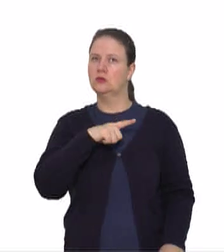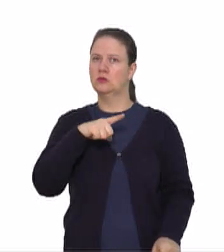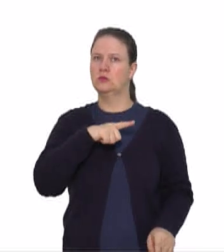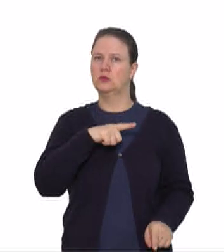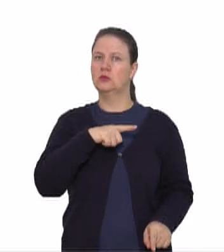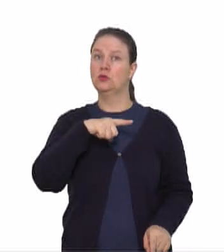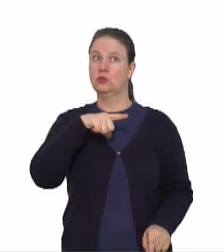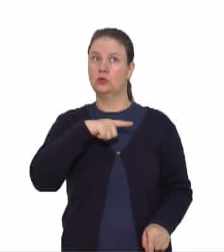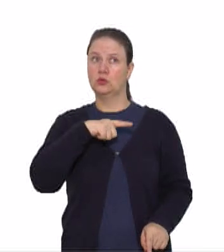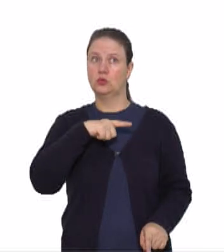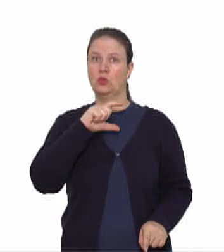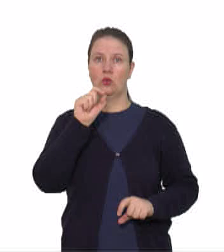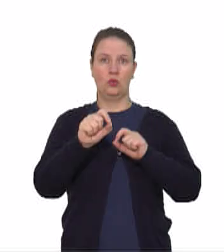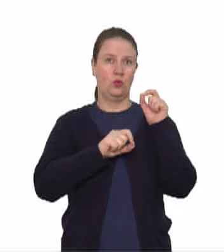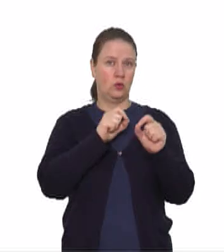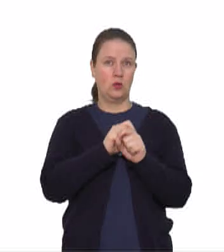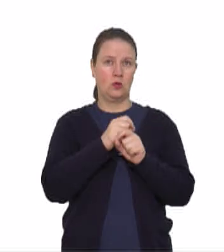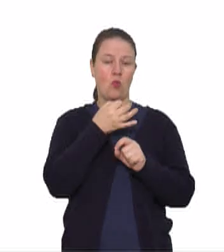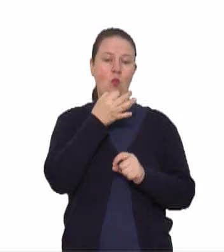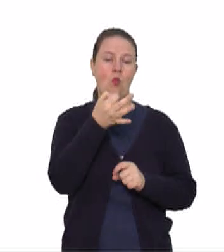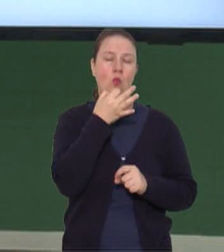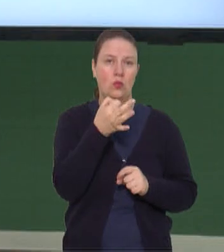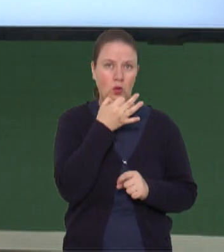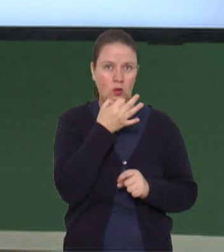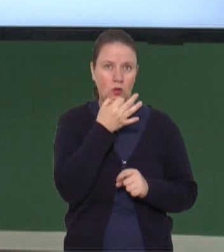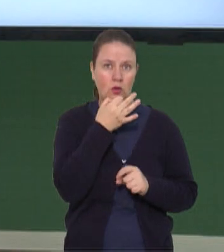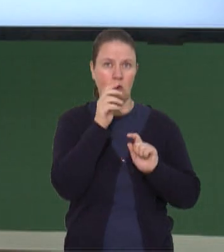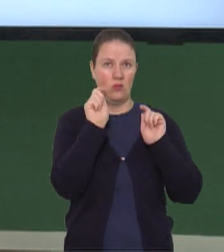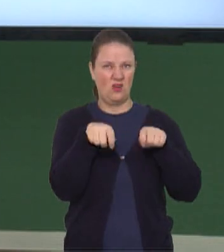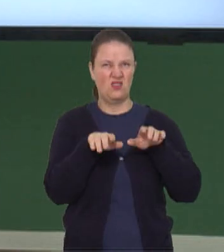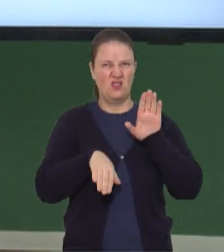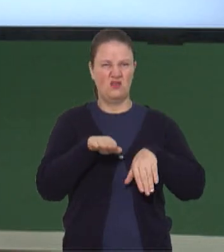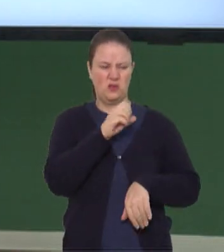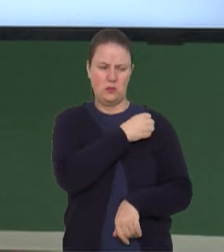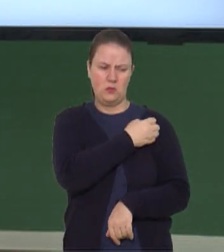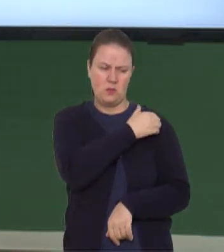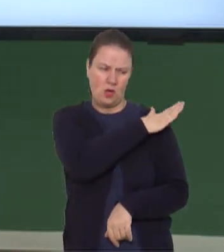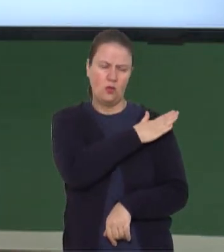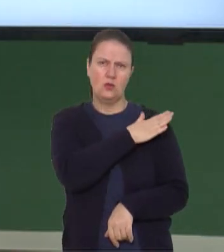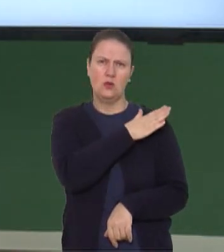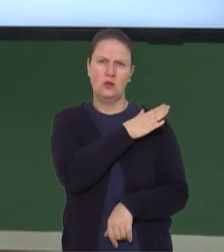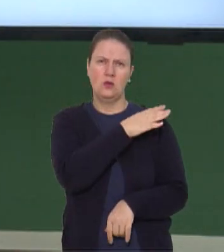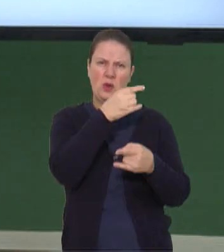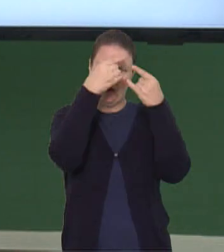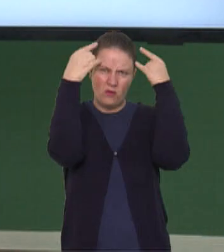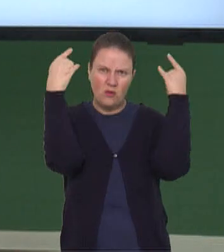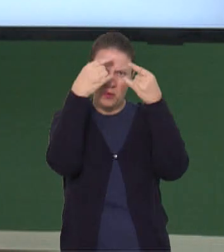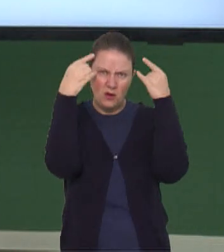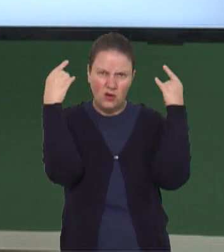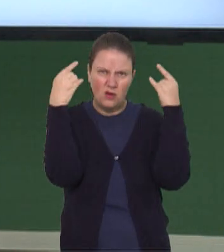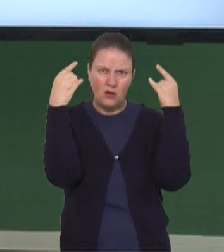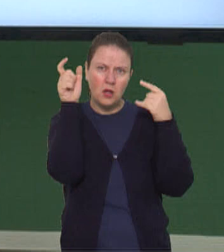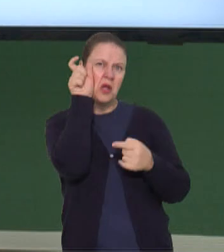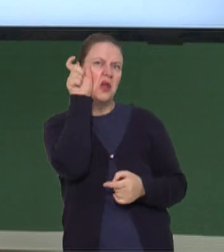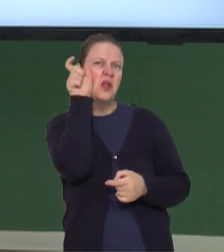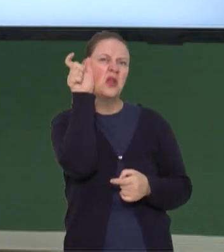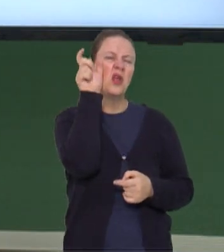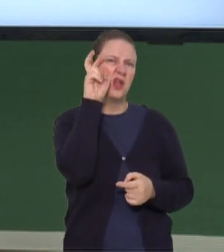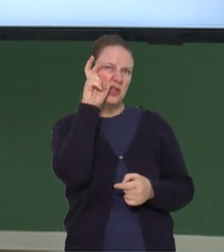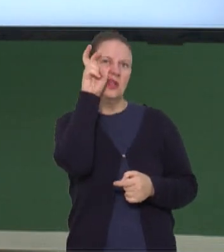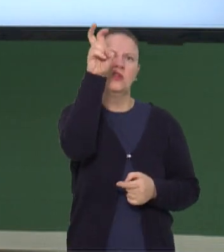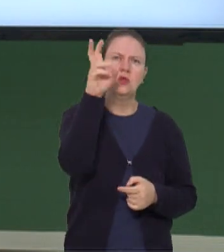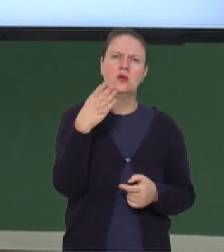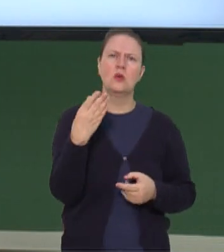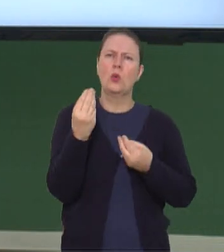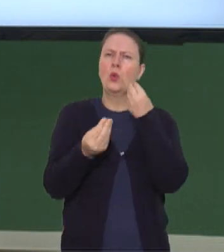que o texto também utiliza de argumentos que a gente pode até considerar preconceituosos, né? Por que o mulato é qualificado como esperto,